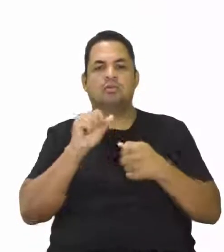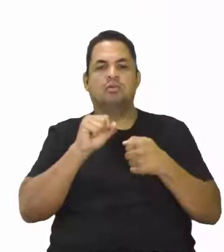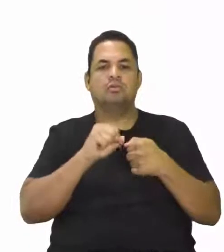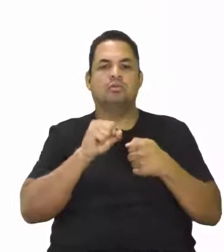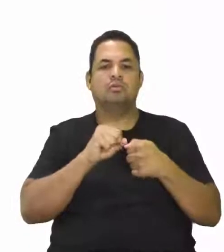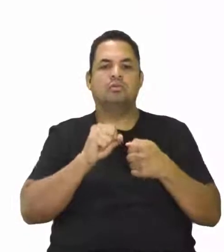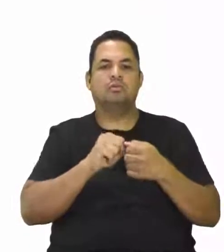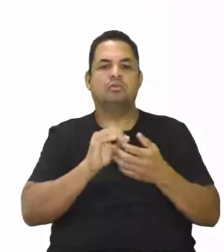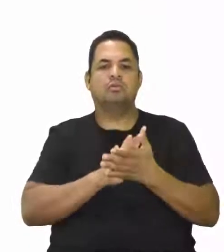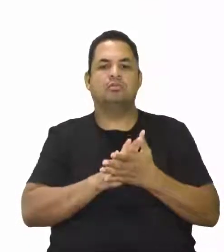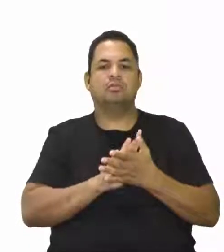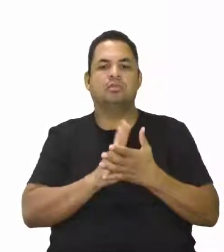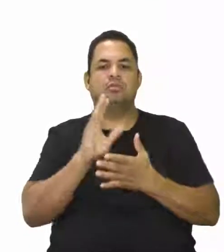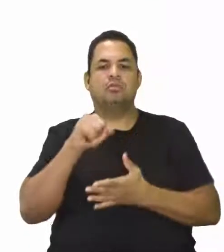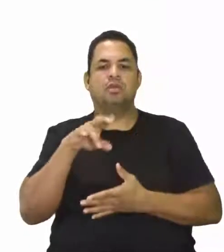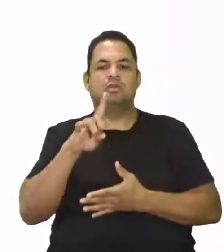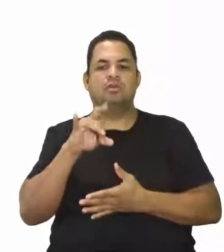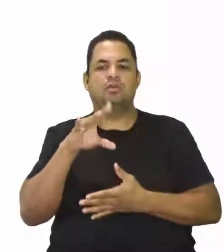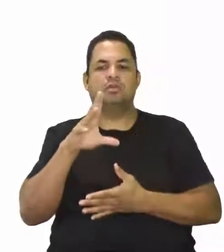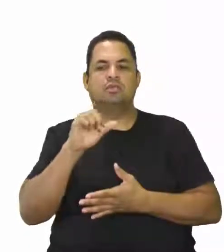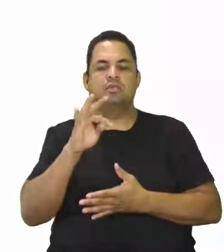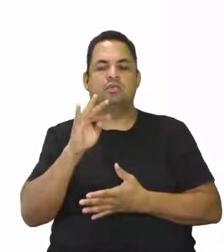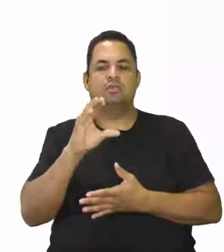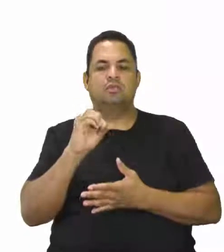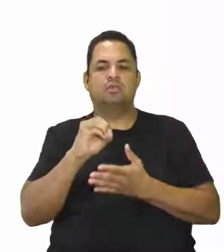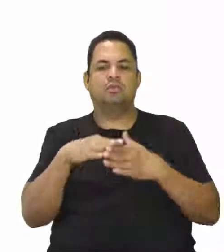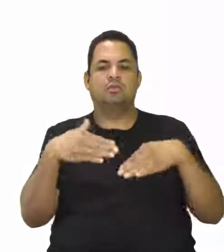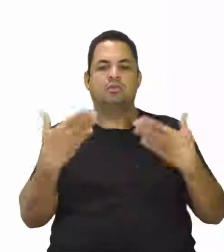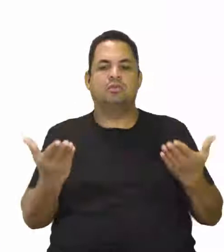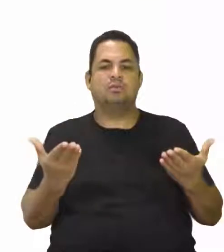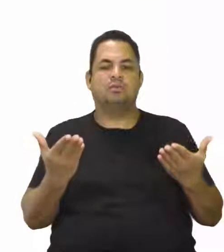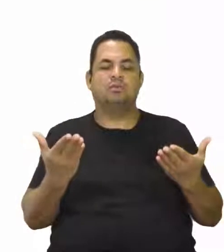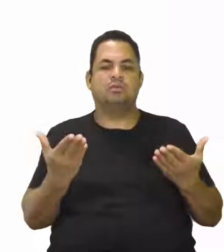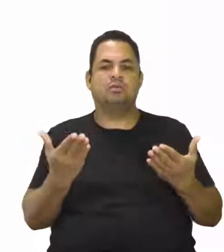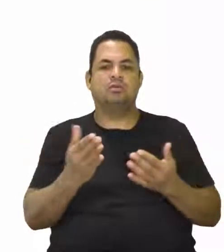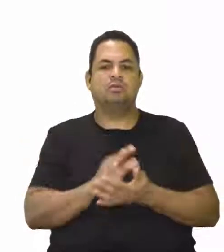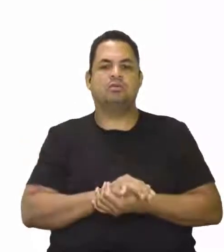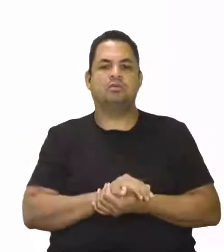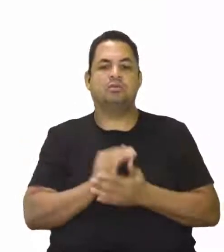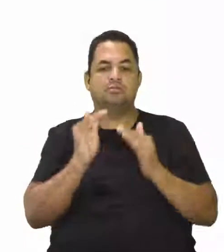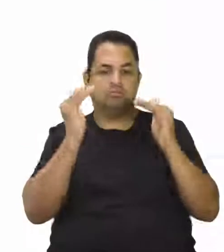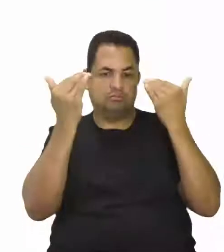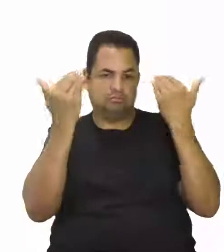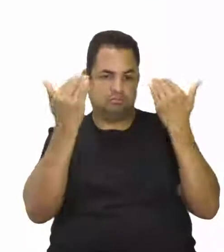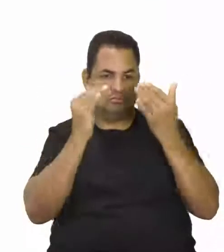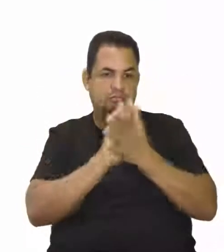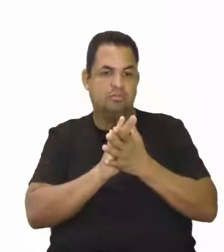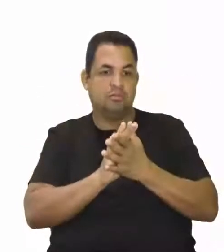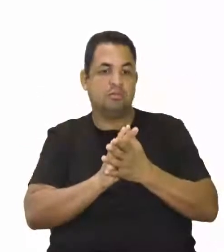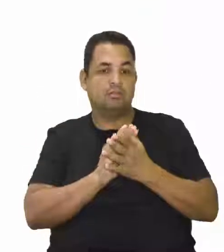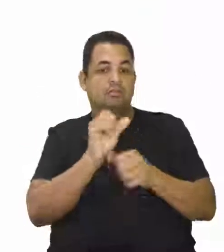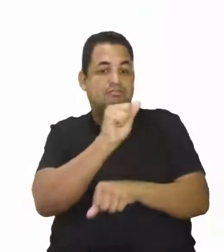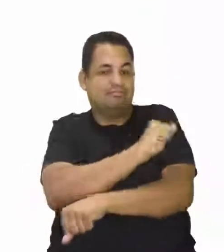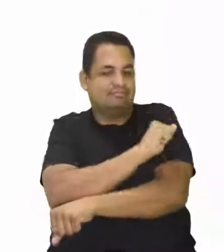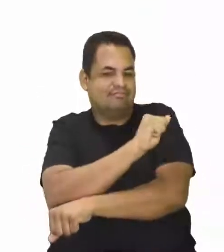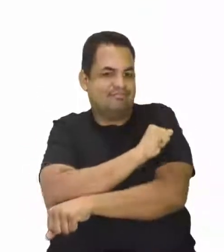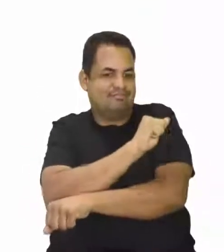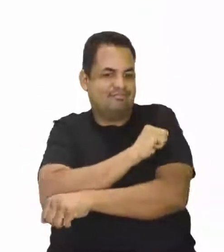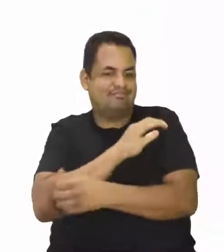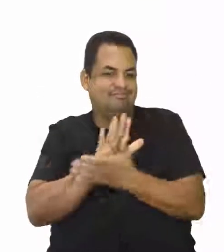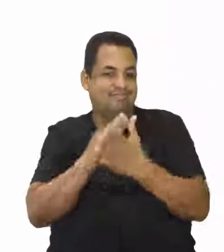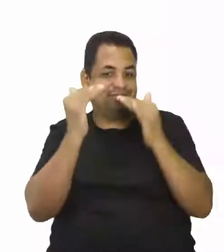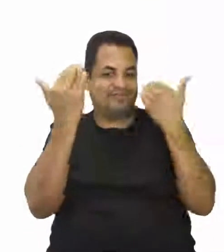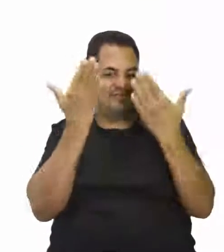feito para o Manolito, né? O Manolito está prestando atenção? Os alunos prestam atenção nas